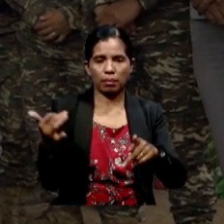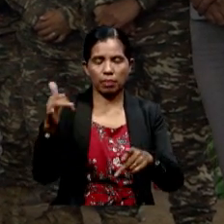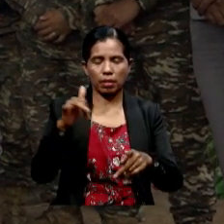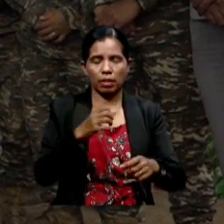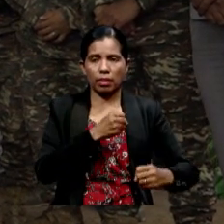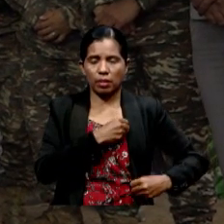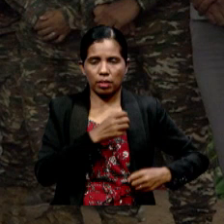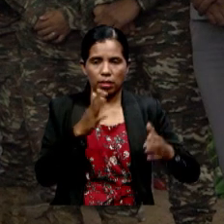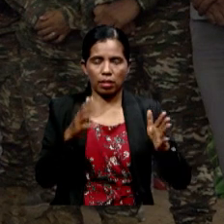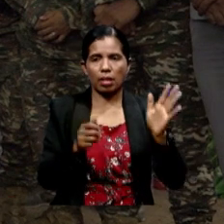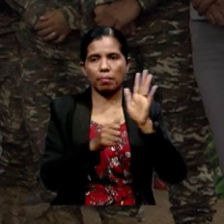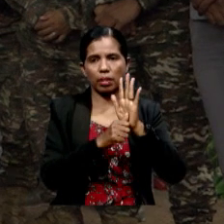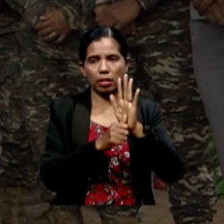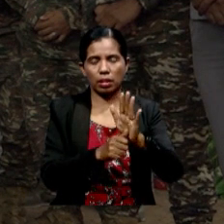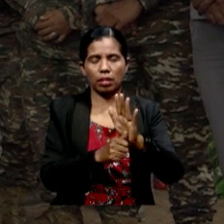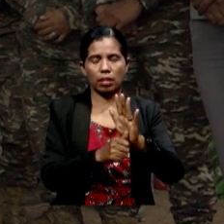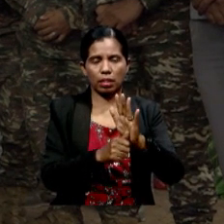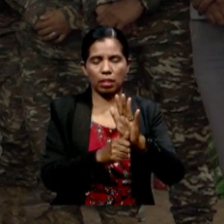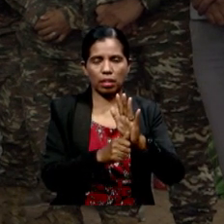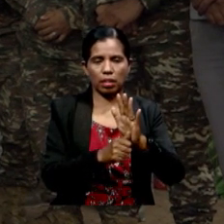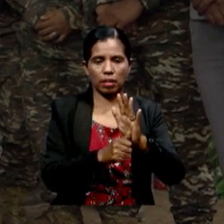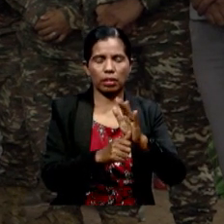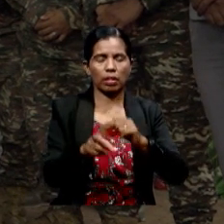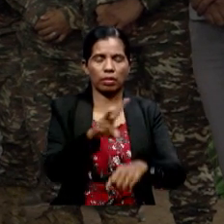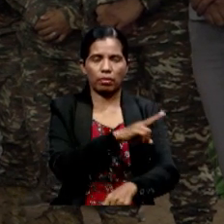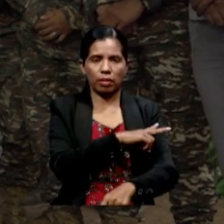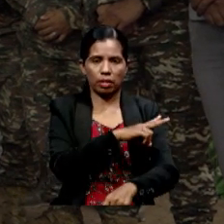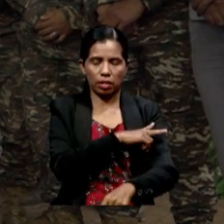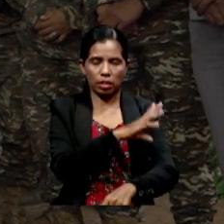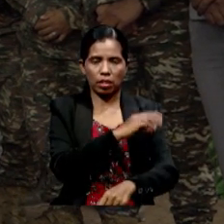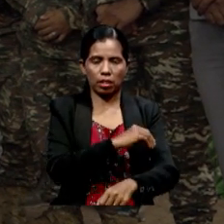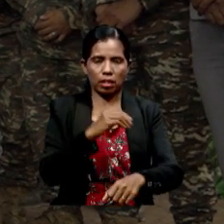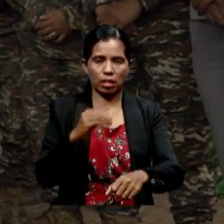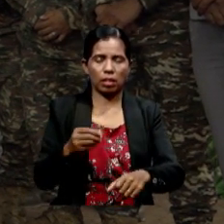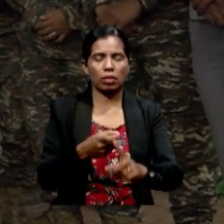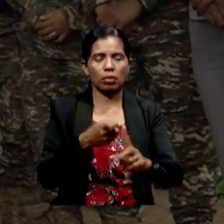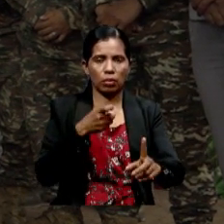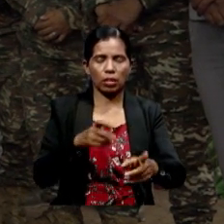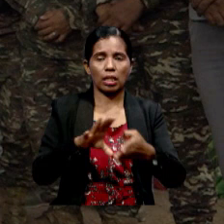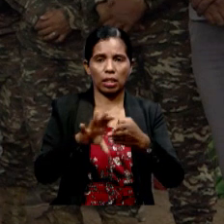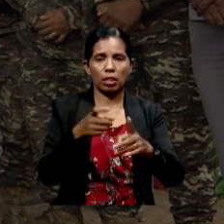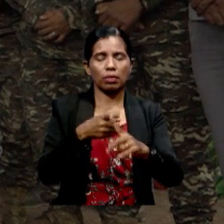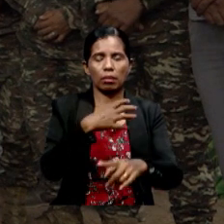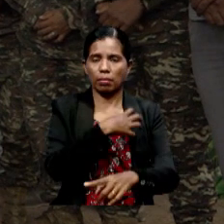apresenta cartão vacina, bom comportamento hosi PNTL atualizado,